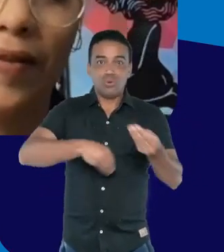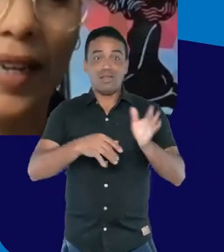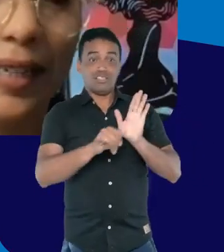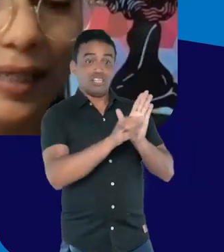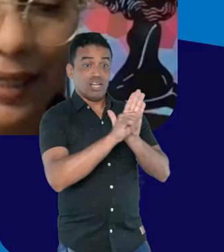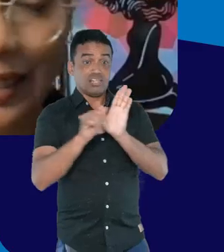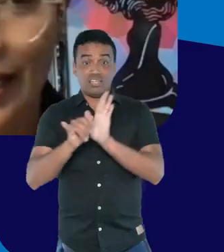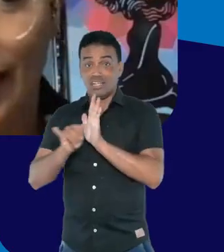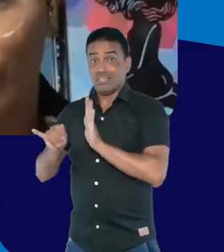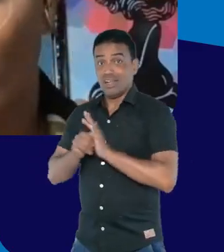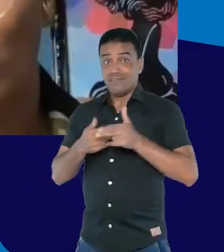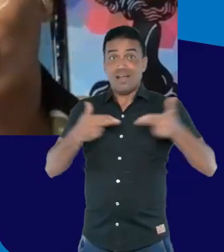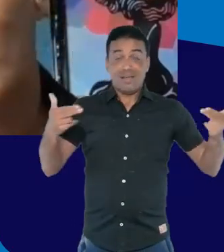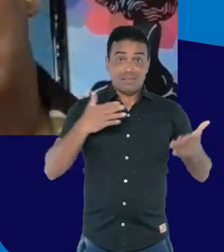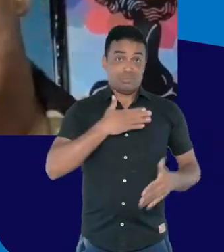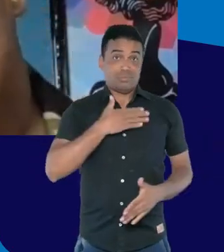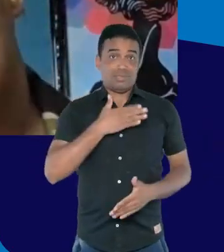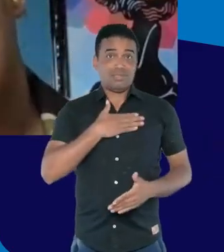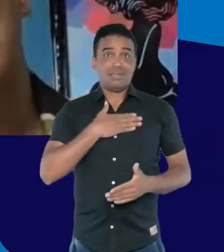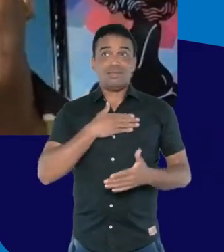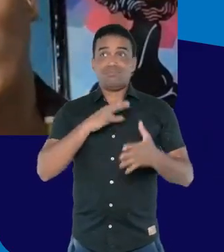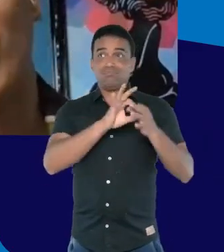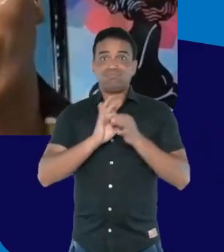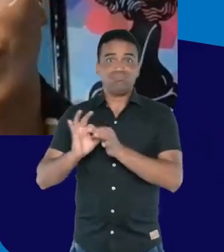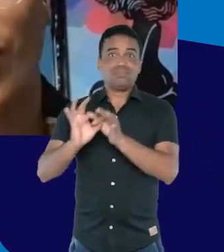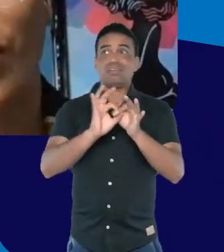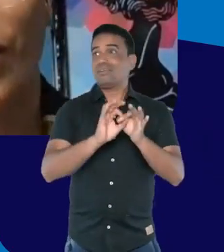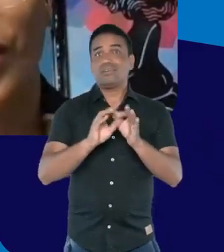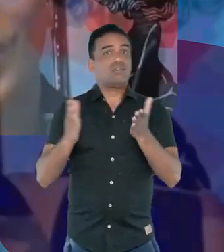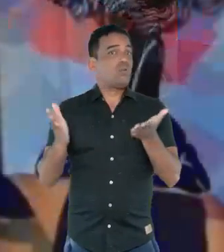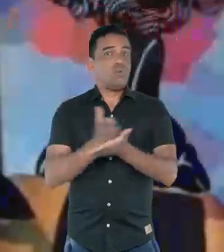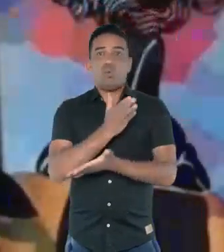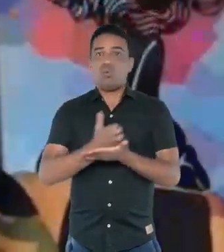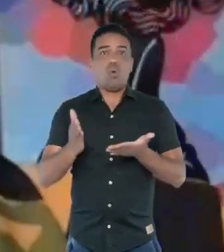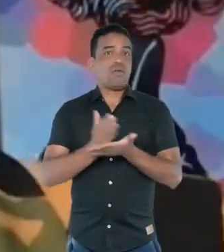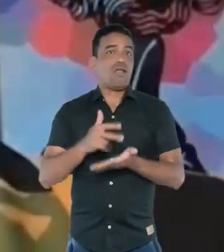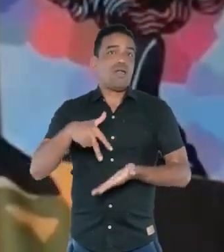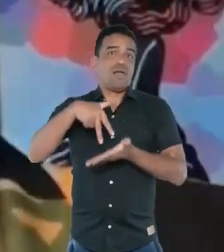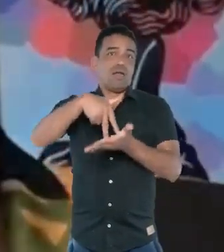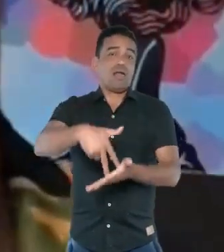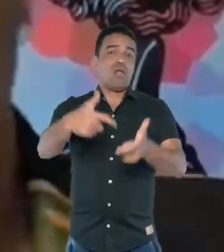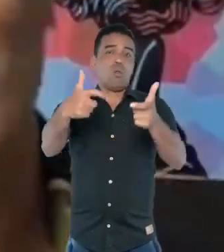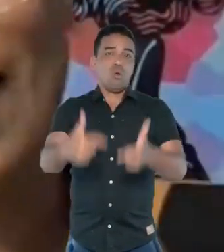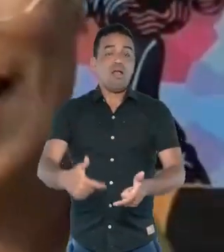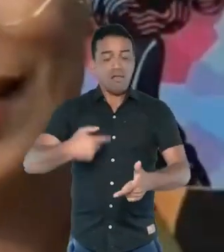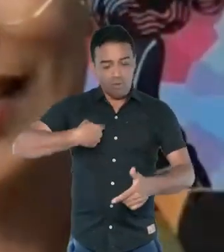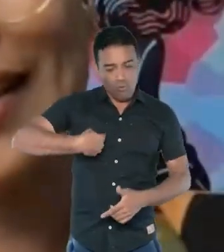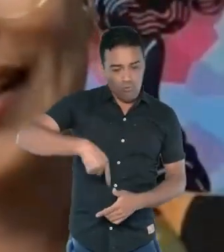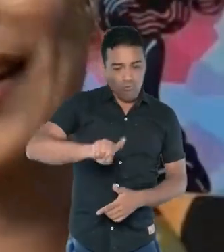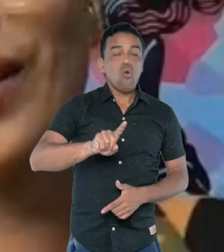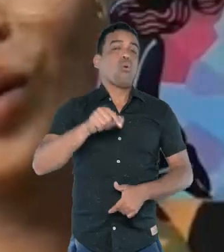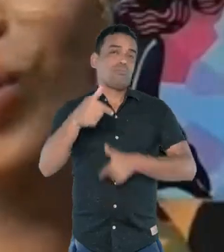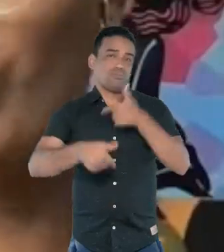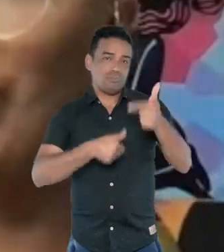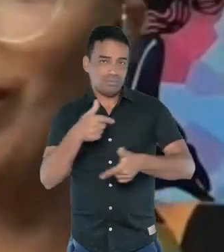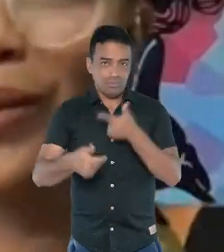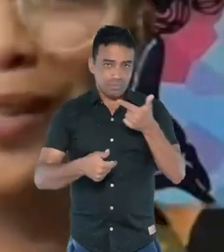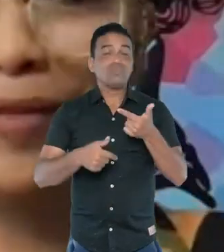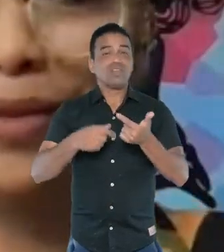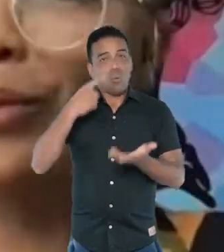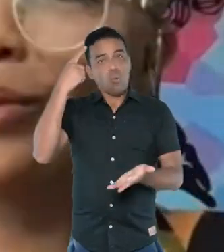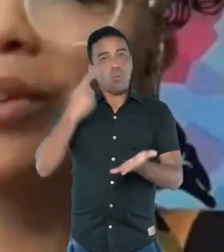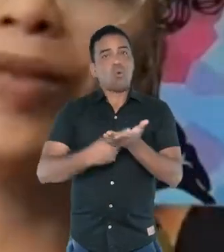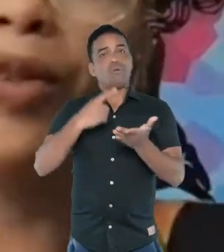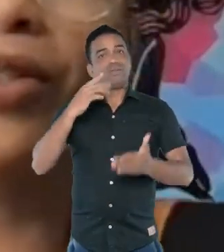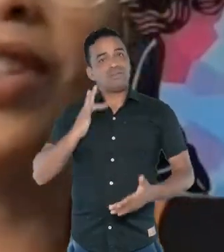que se refletem em todos os papéis, em qualquer papel que hoje eu ocupo ou que eu for ocupar, que é esse compromisso